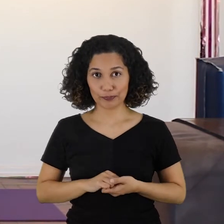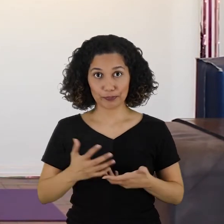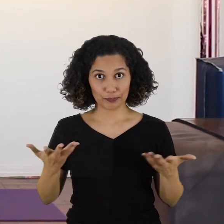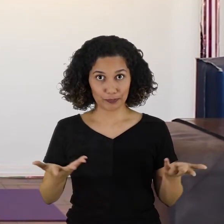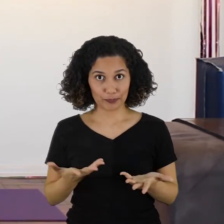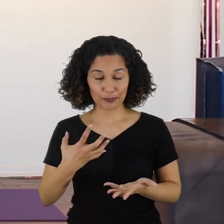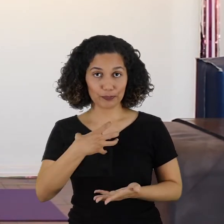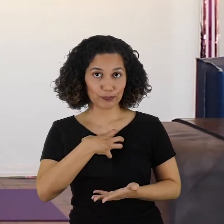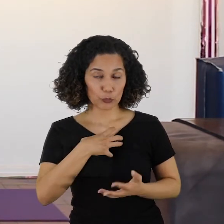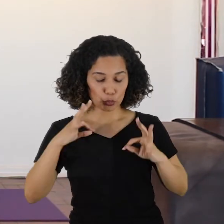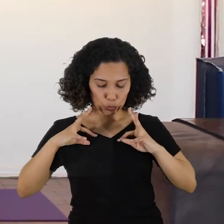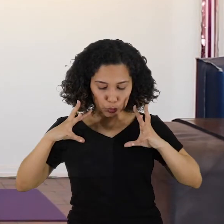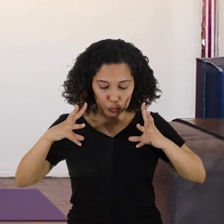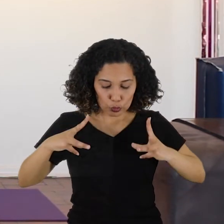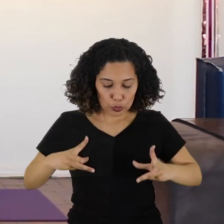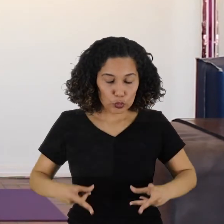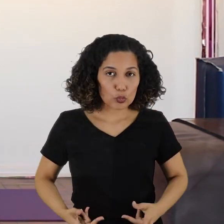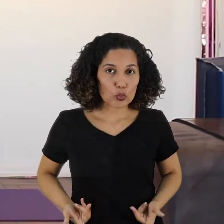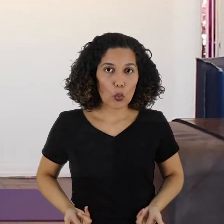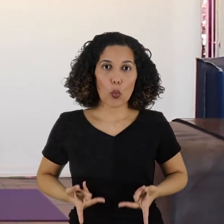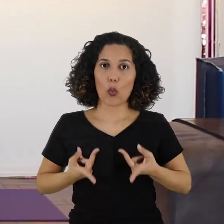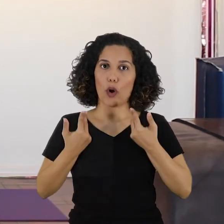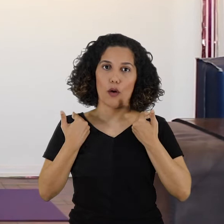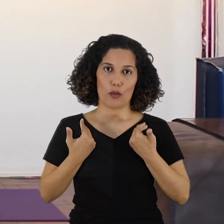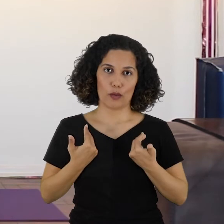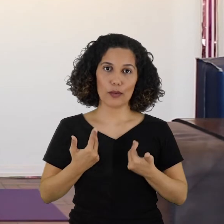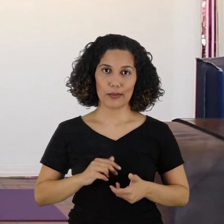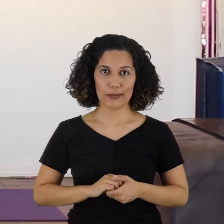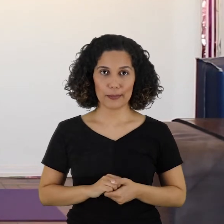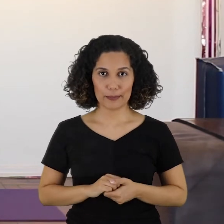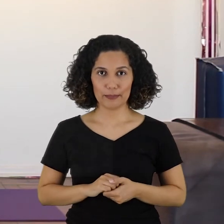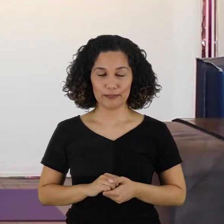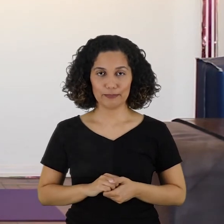Agora sente essas partes todas ao mesmo tempo.